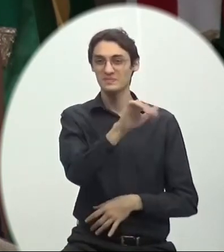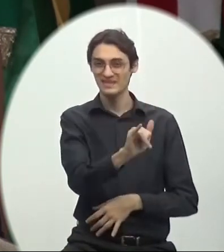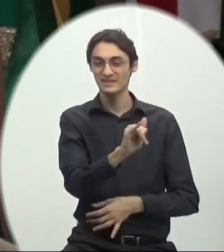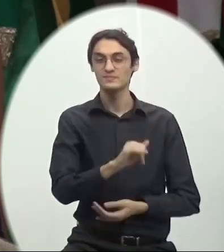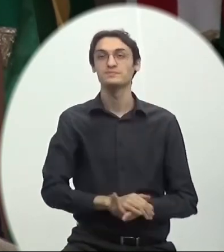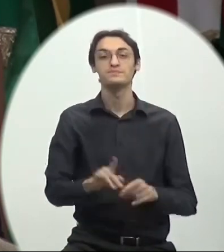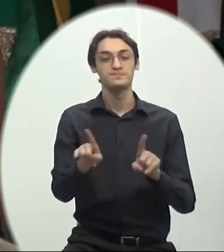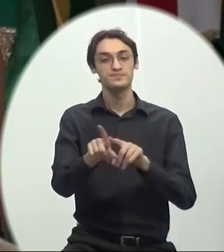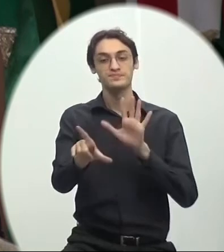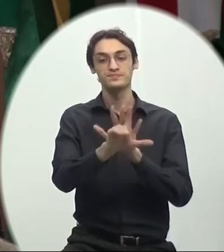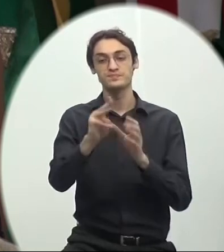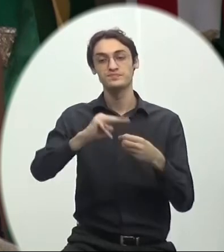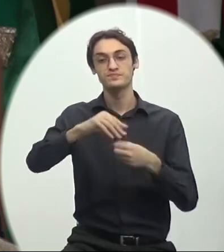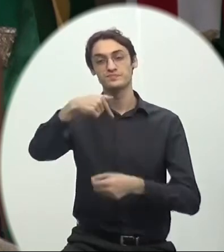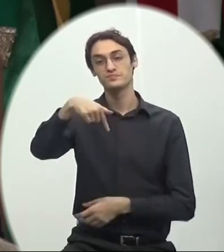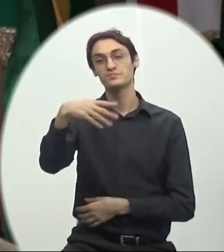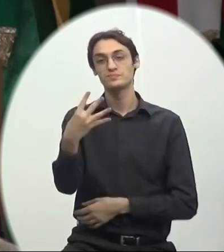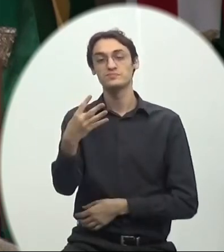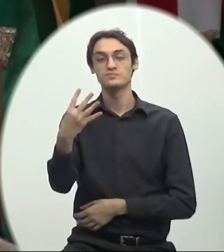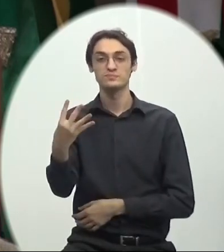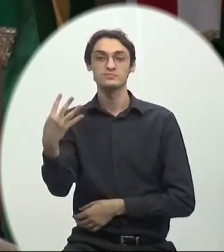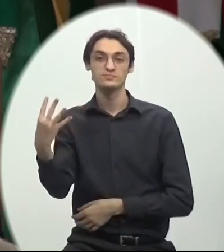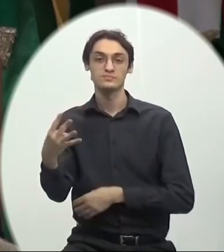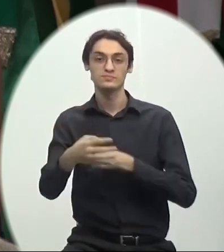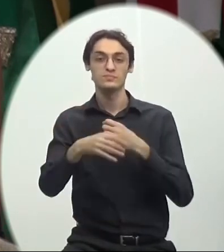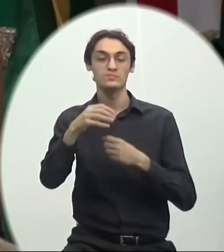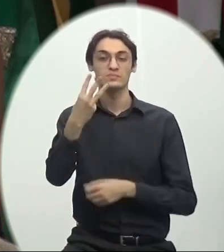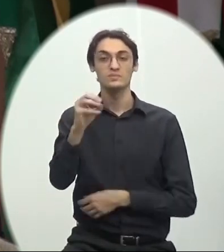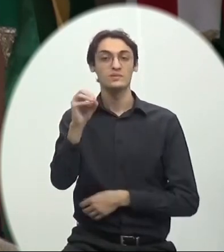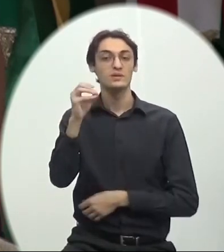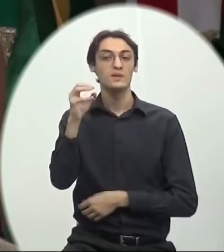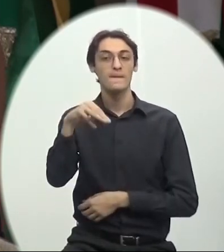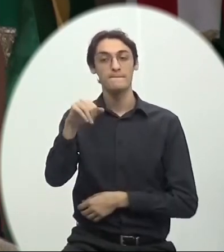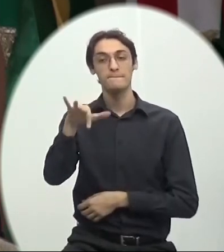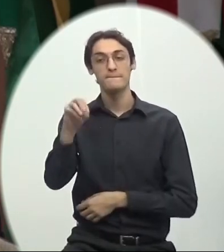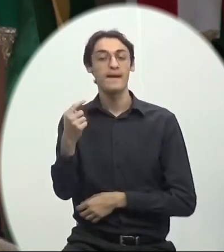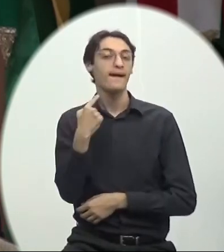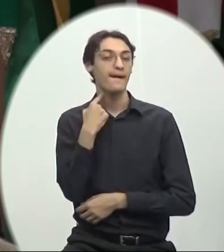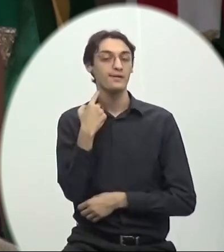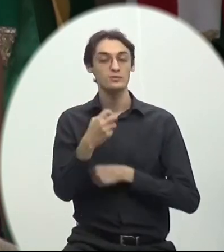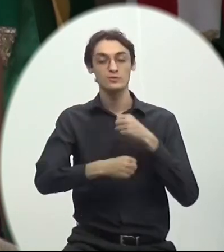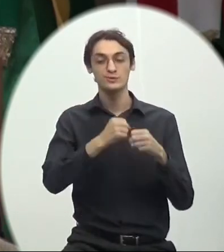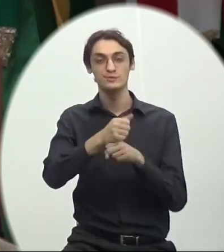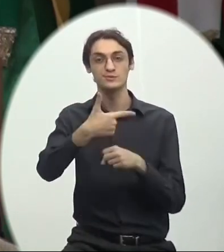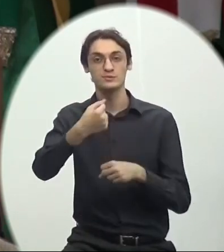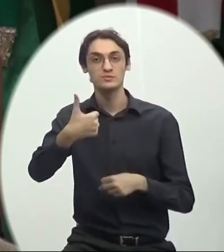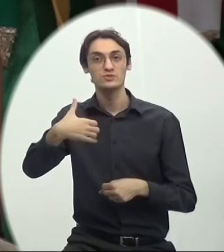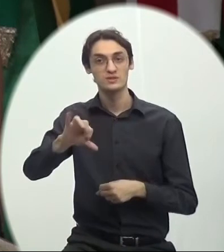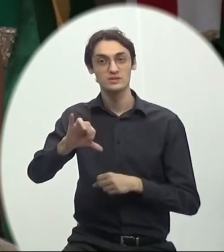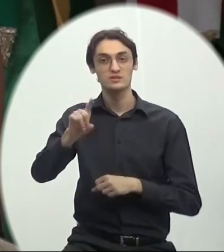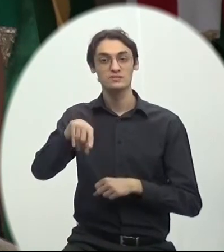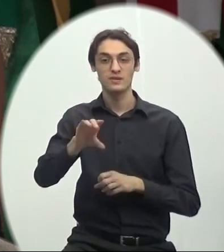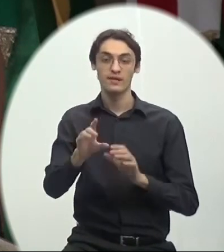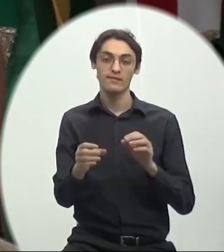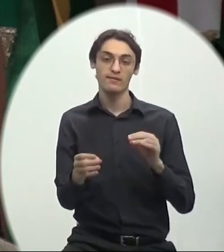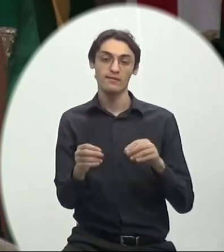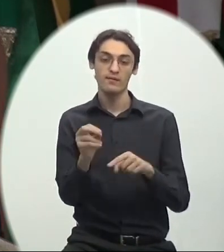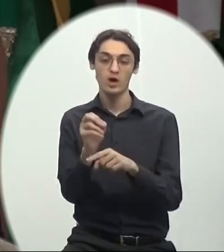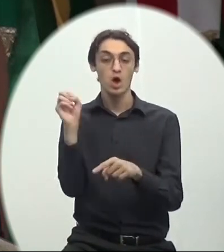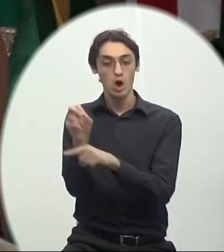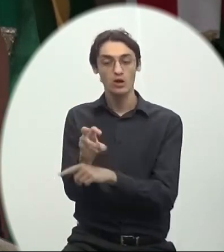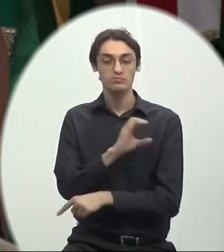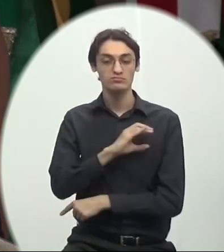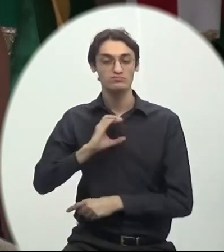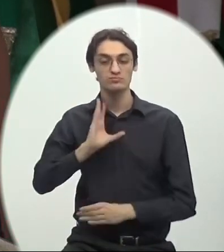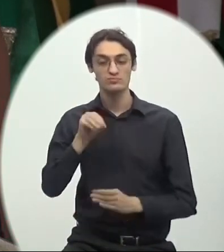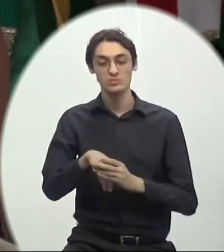Lei Municipal 7.444, de 30 de maio de 2019, que fixou a restrição para exercício de cargos com comissão e de confiança no